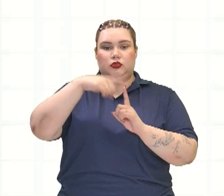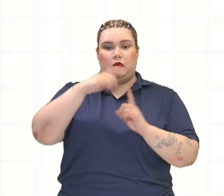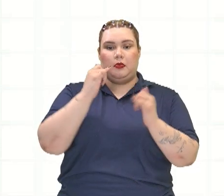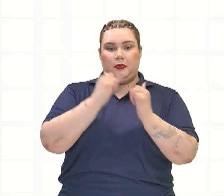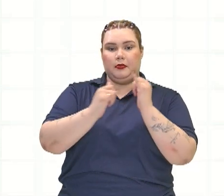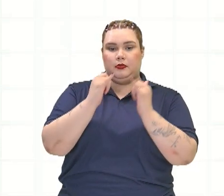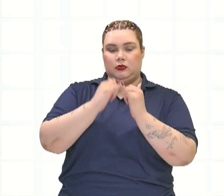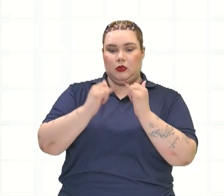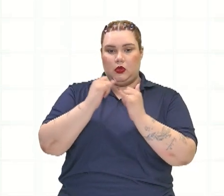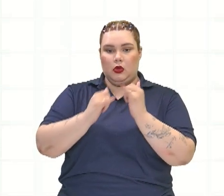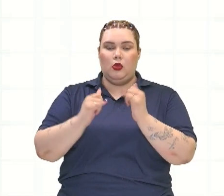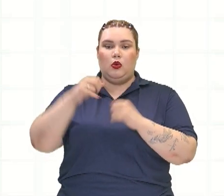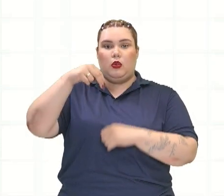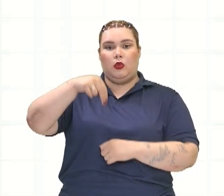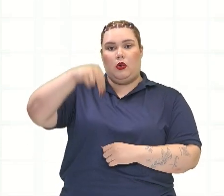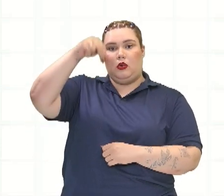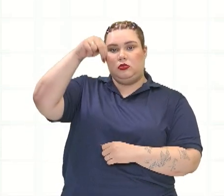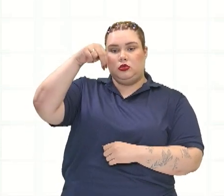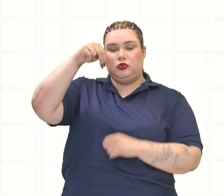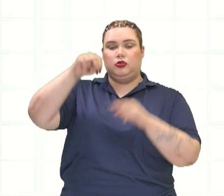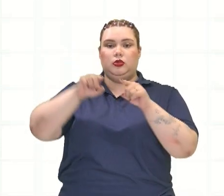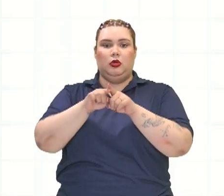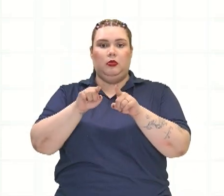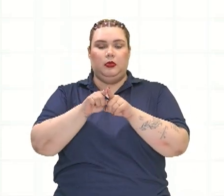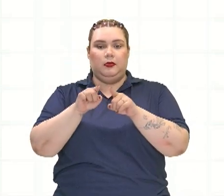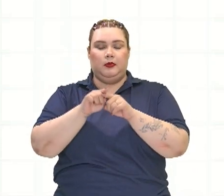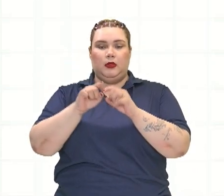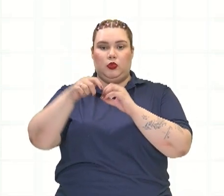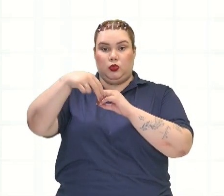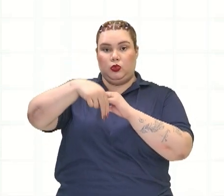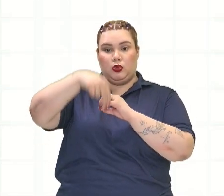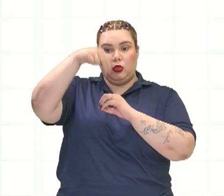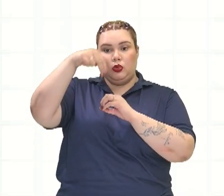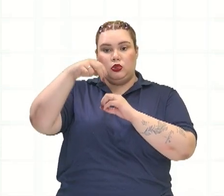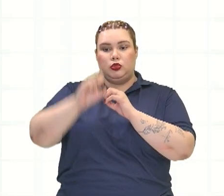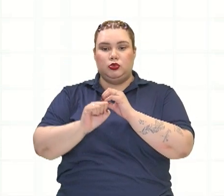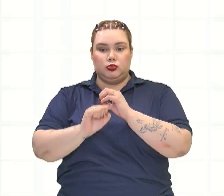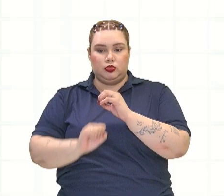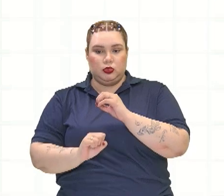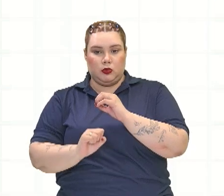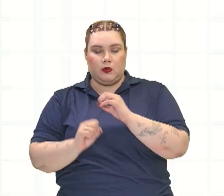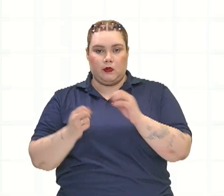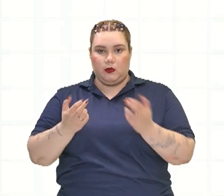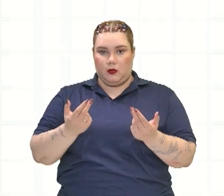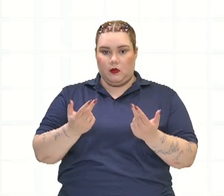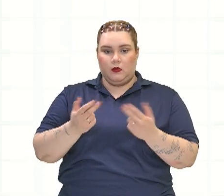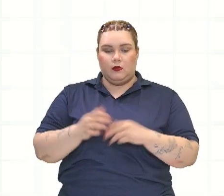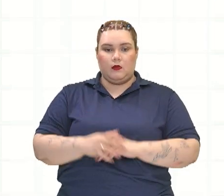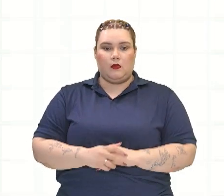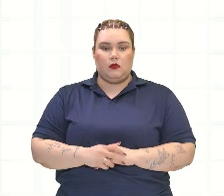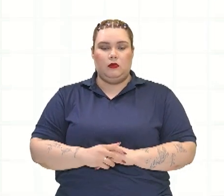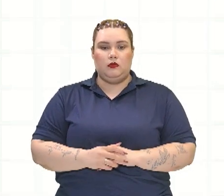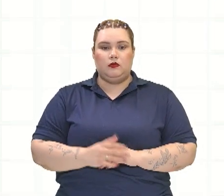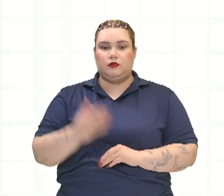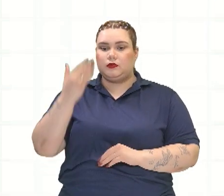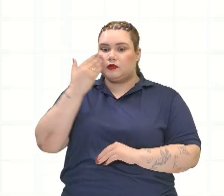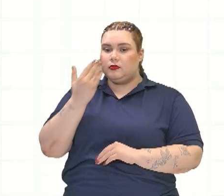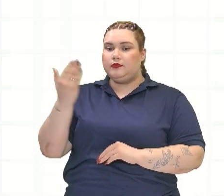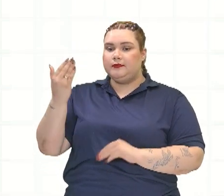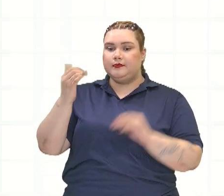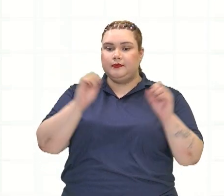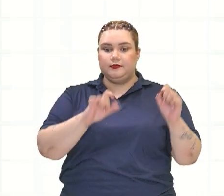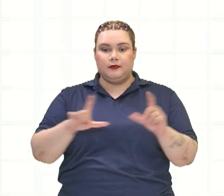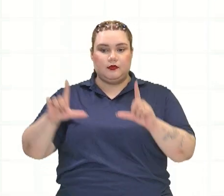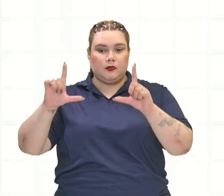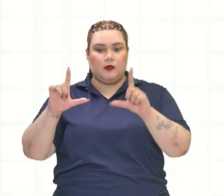no hemisfério norte e no hemisfério sul. Na nossa próxima cartela, vocês têm